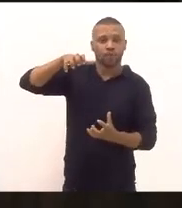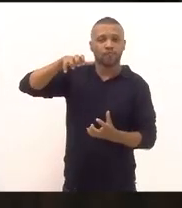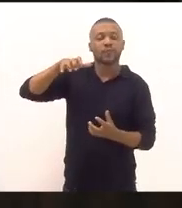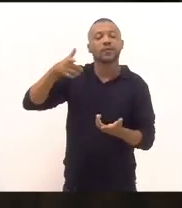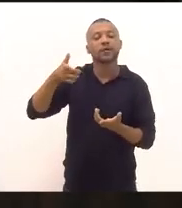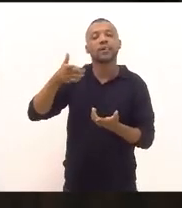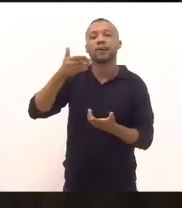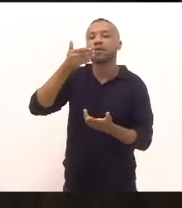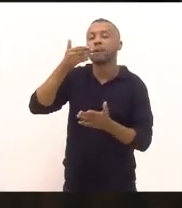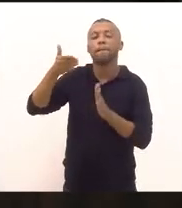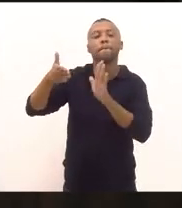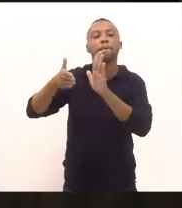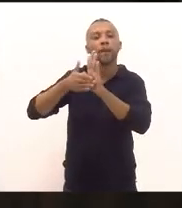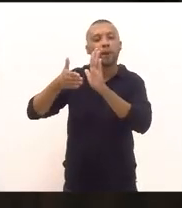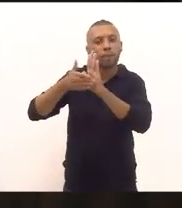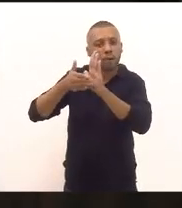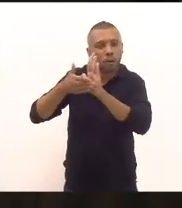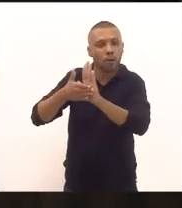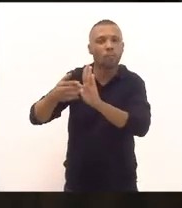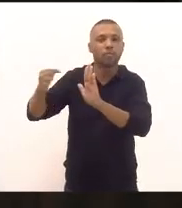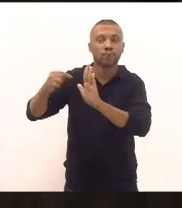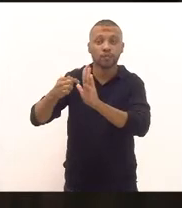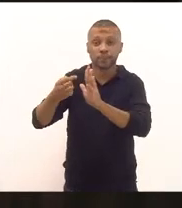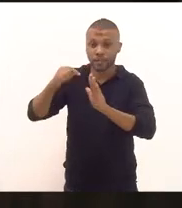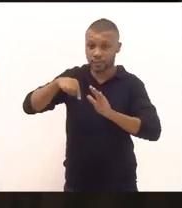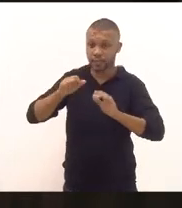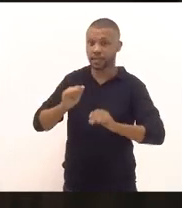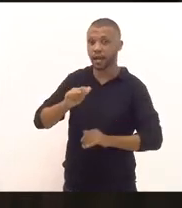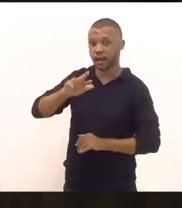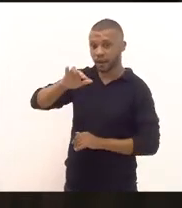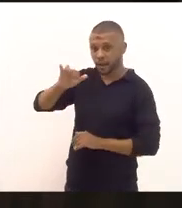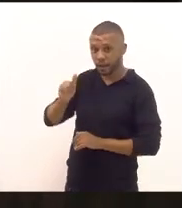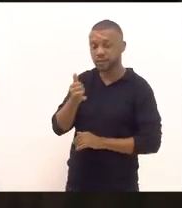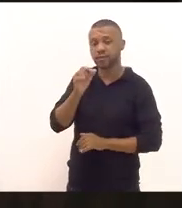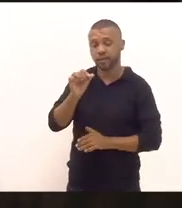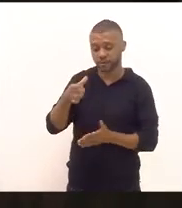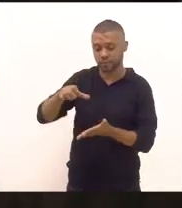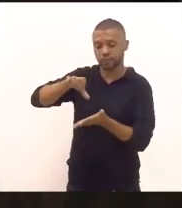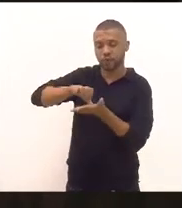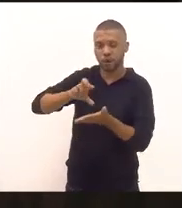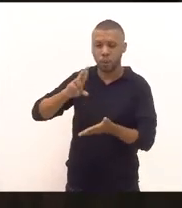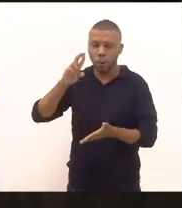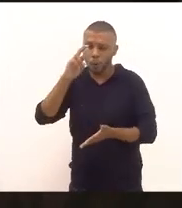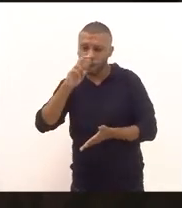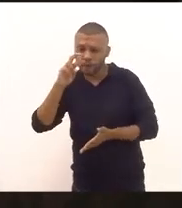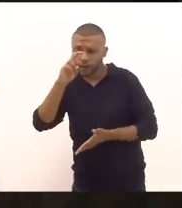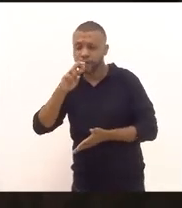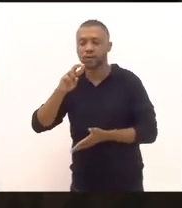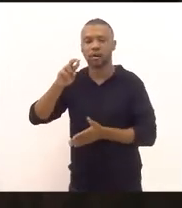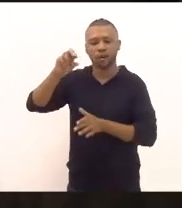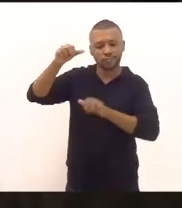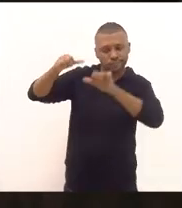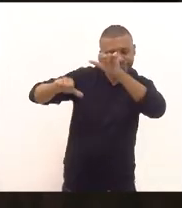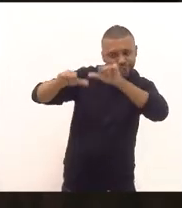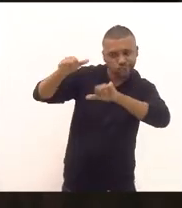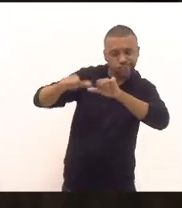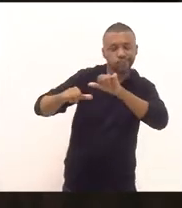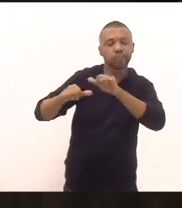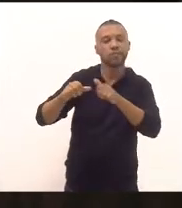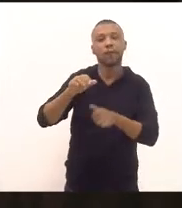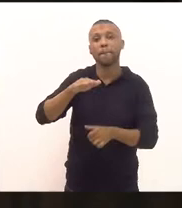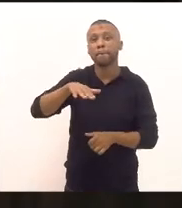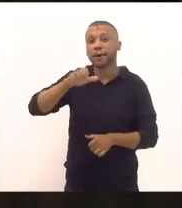propusemos nessa casa de leis o o eu moro mãe Beata de Iemanjá contra o